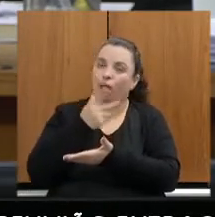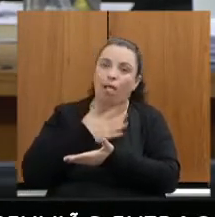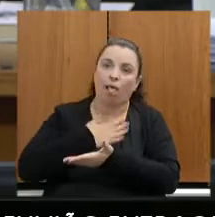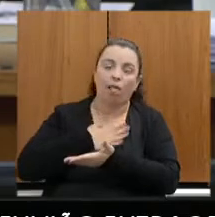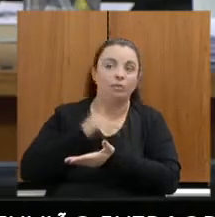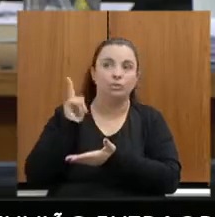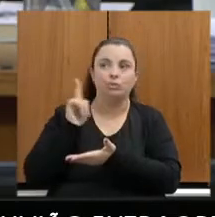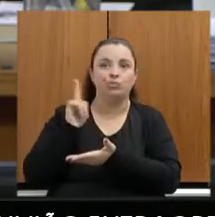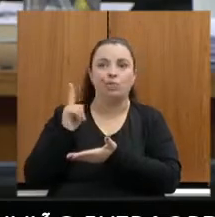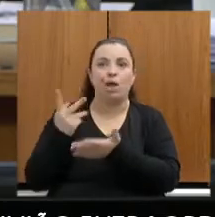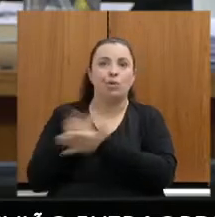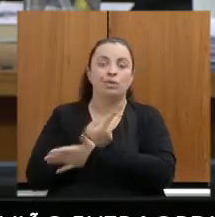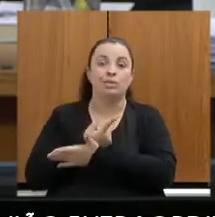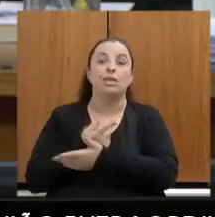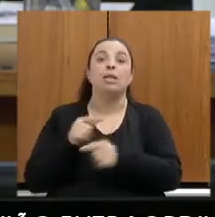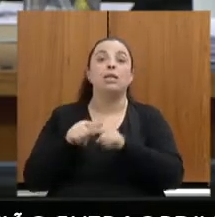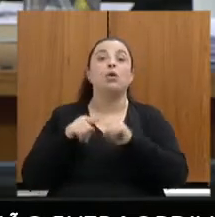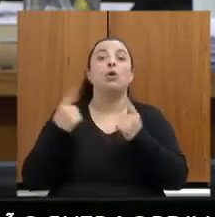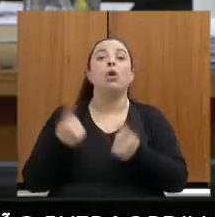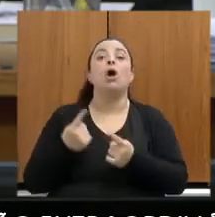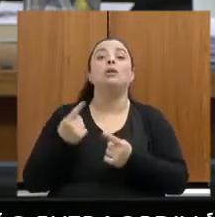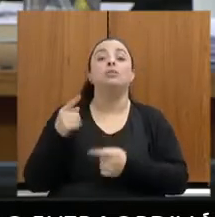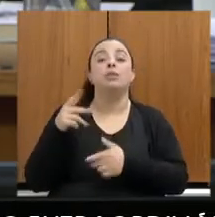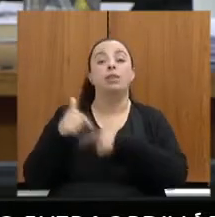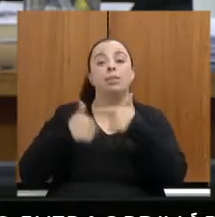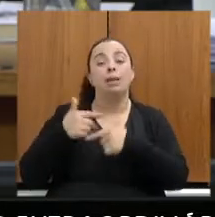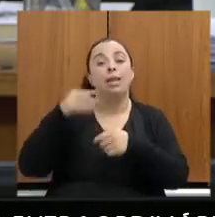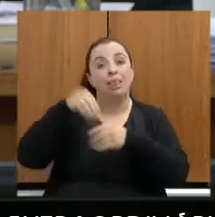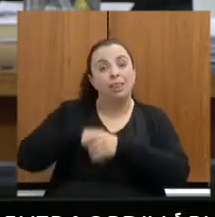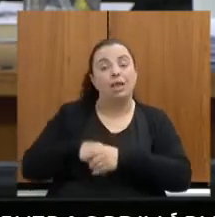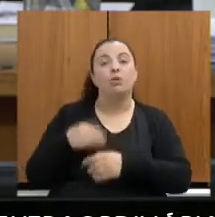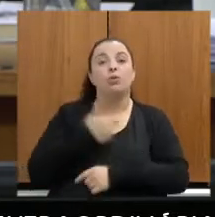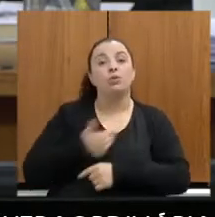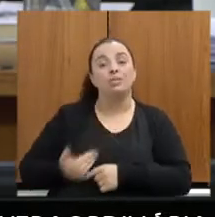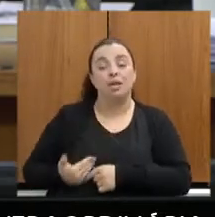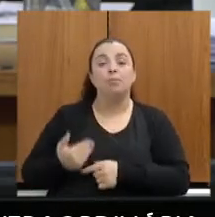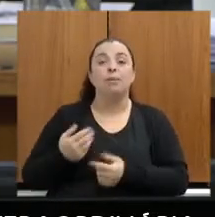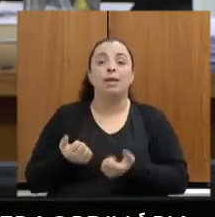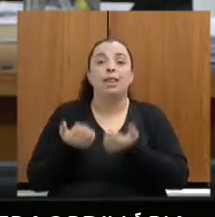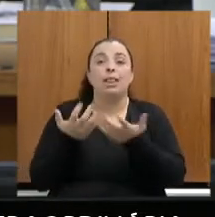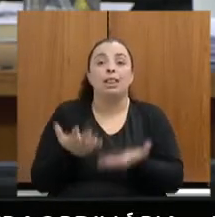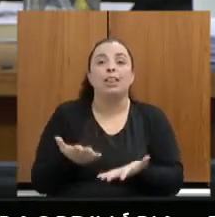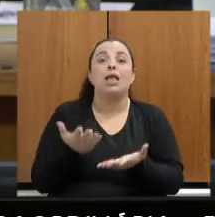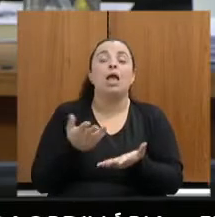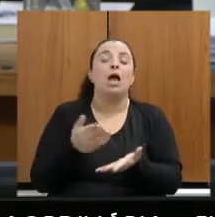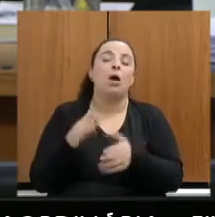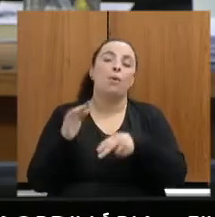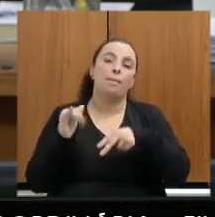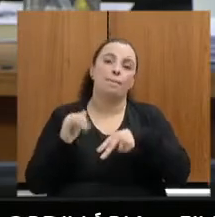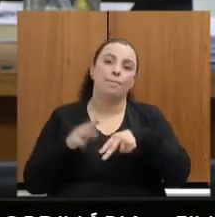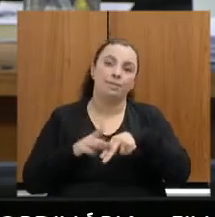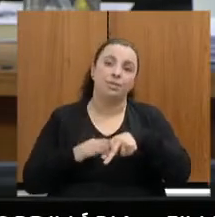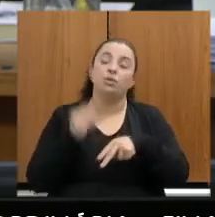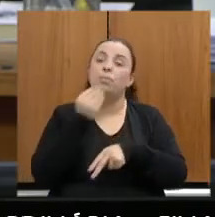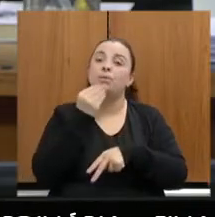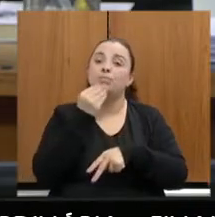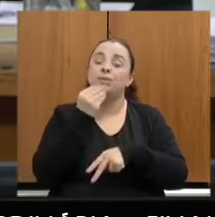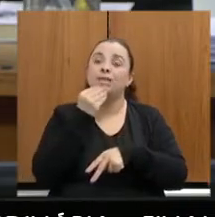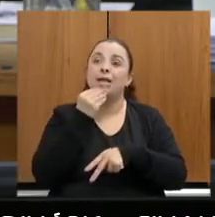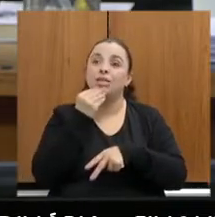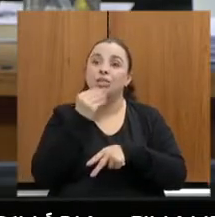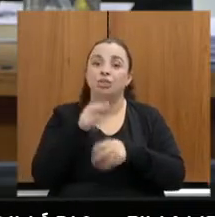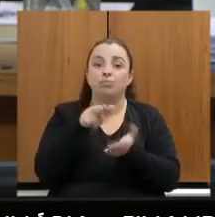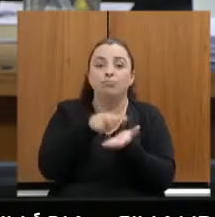para que os pacientes fiquem mais próximo da sua rede mais próximo de casa pode passar por favor eu